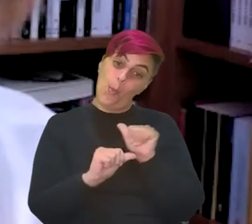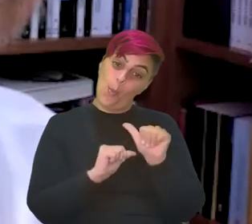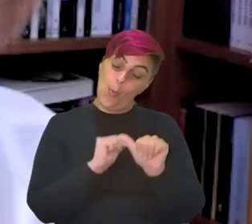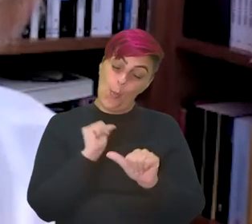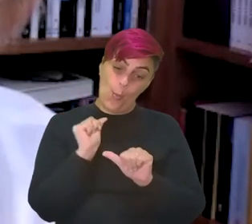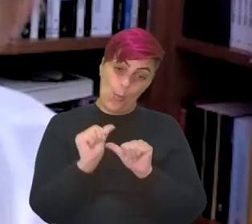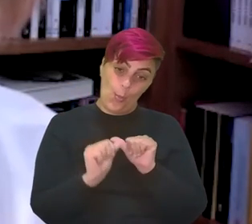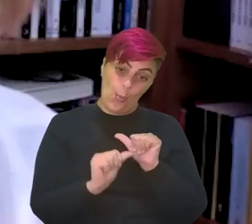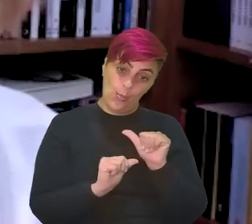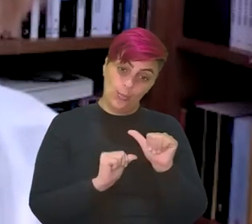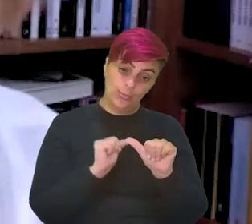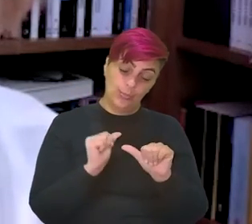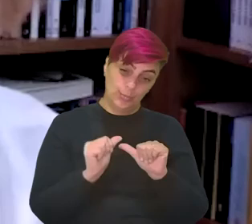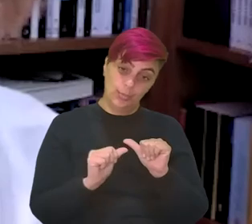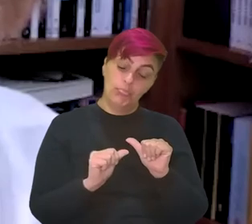uma mudança